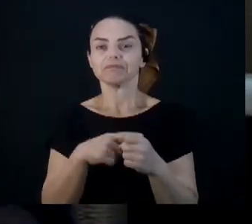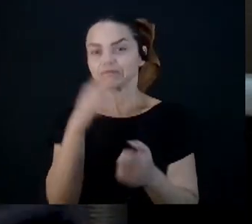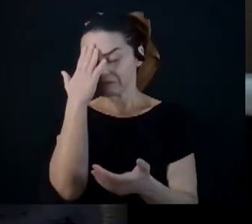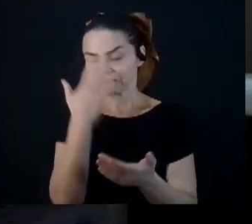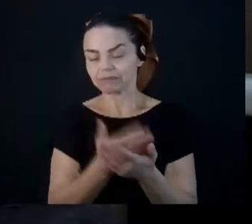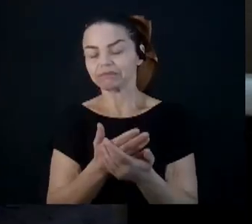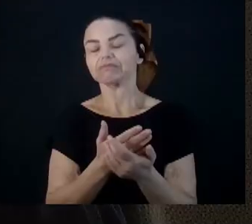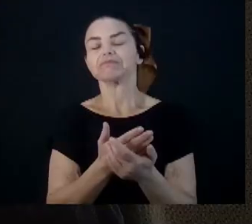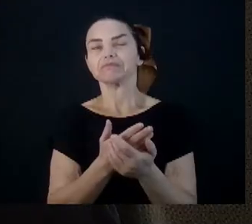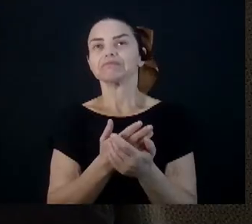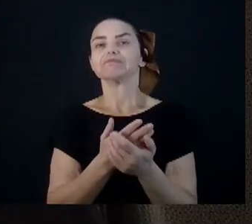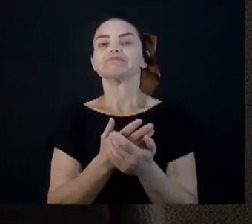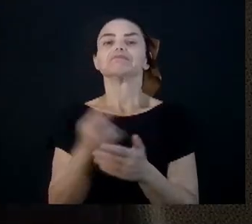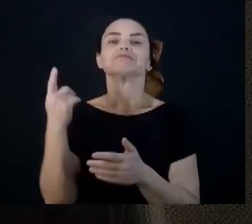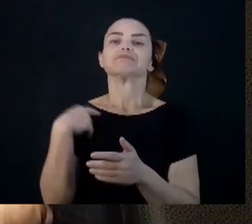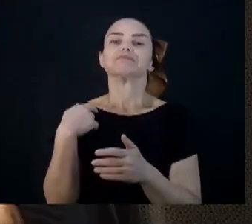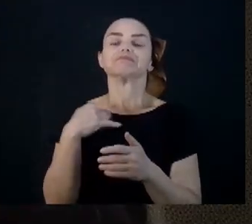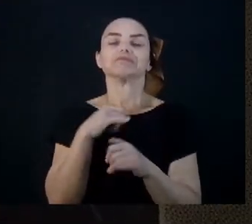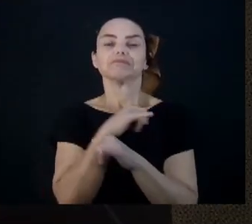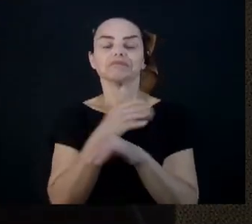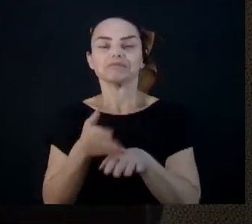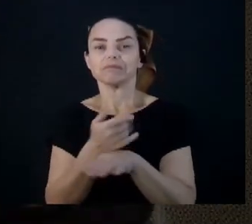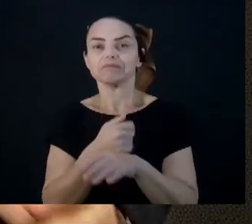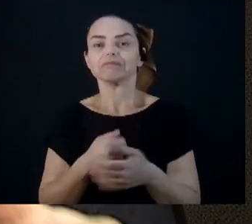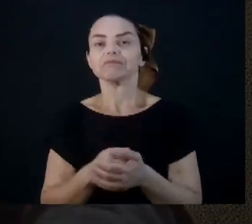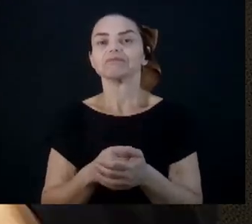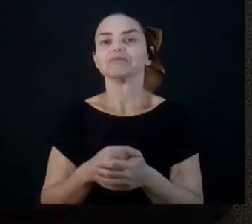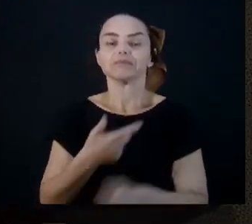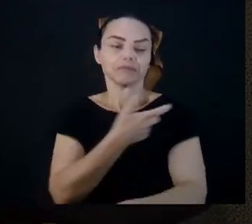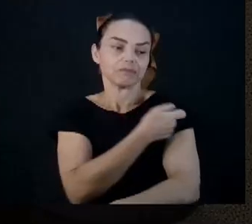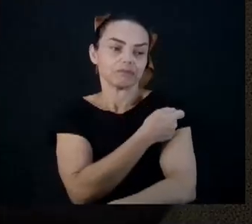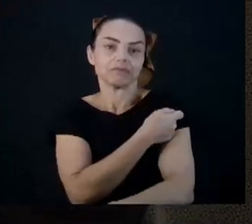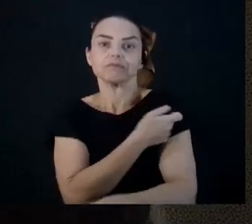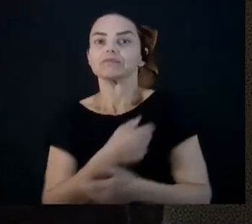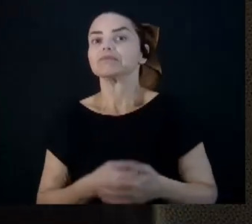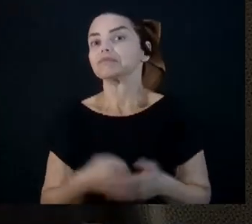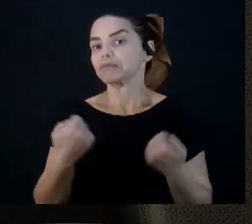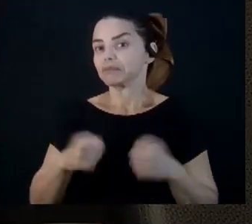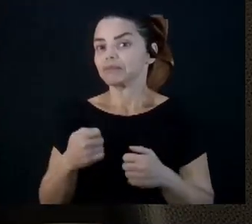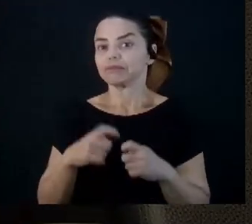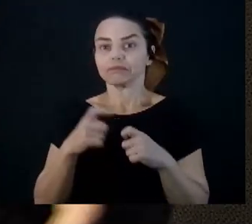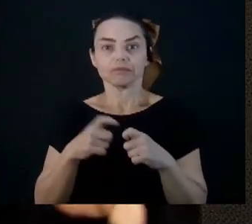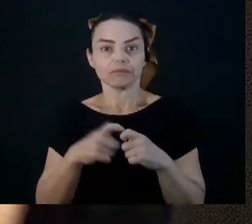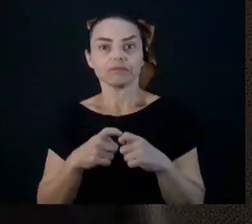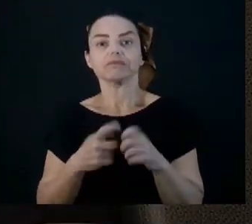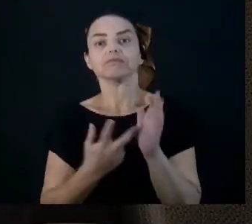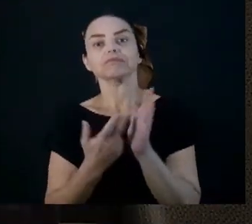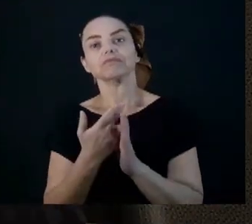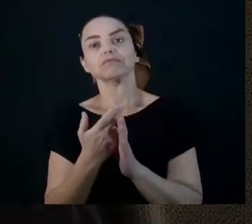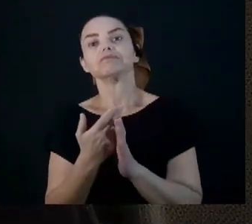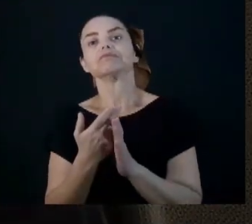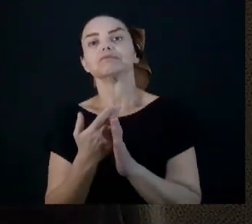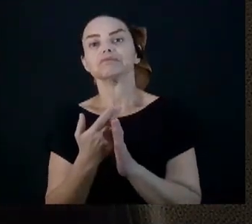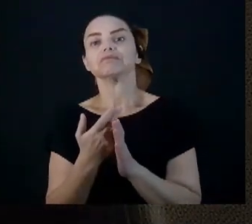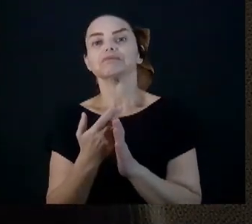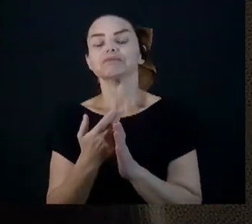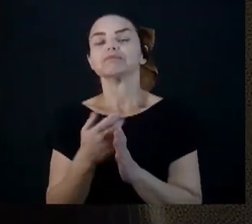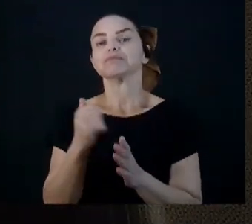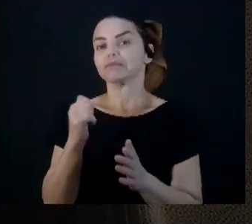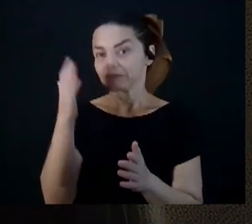documentários anteriores de questão de vacinação, que para vacinar você precisa de médicos, cirurgiões ou alguém que seja alfabetizado,